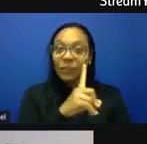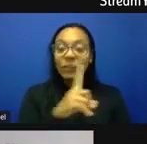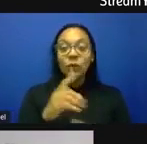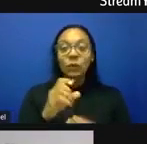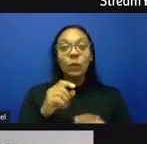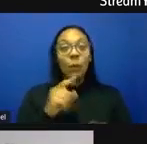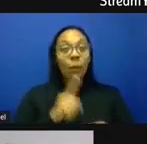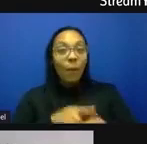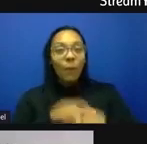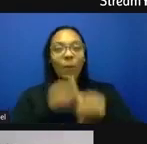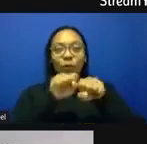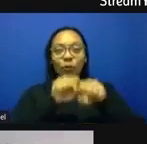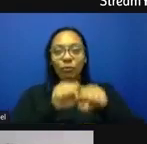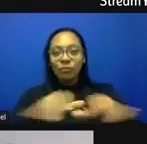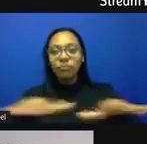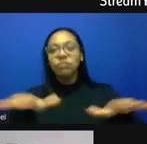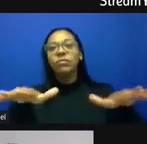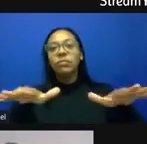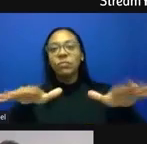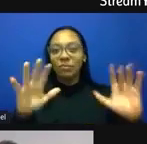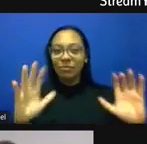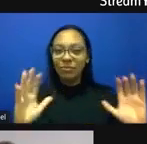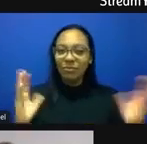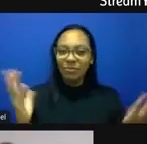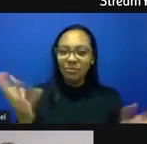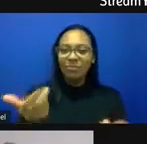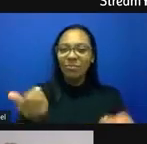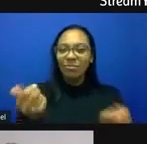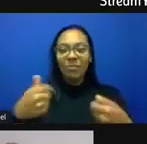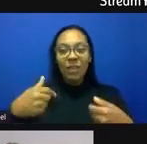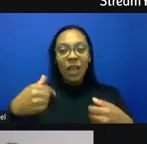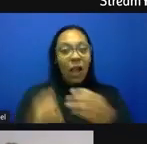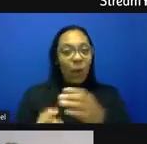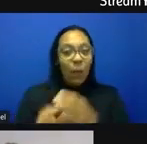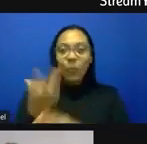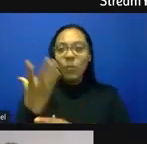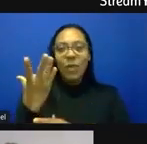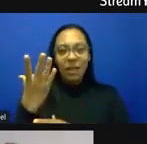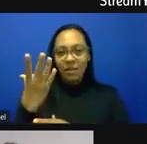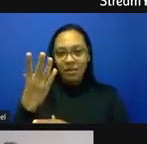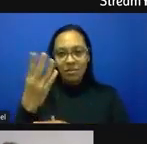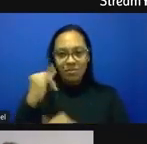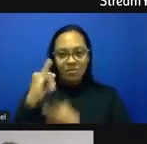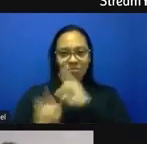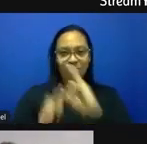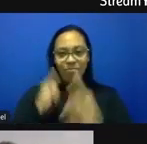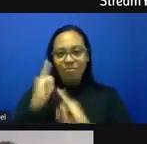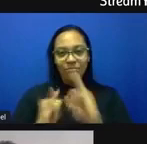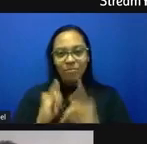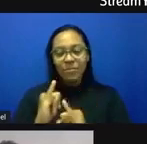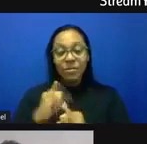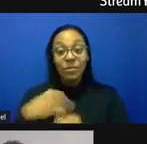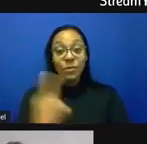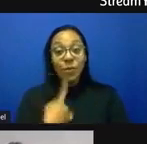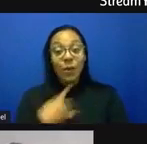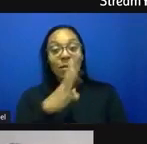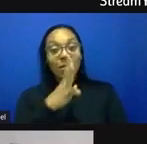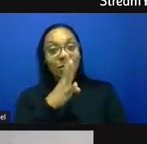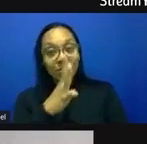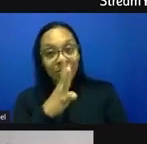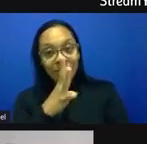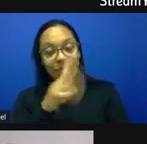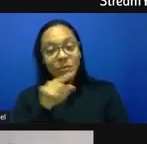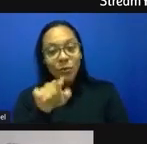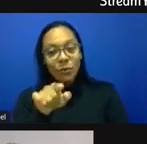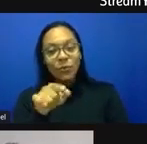pela internet, e é admirável a tua dedicação em estar presente para falar desse assunto.